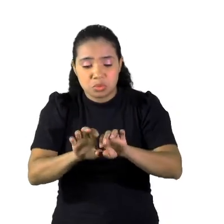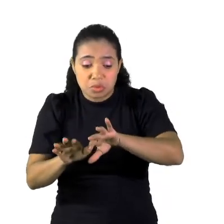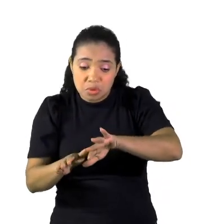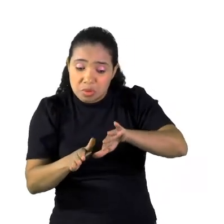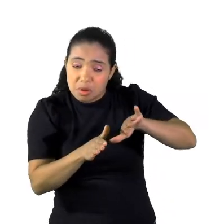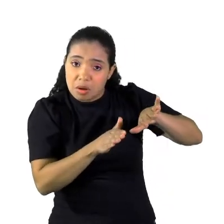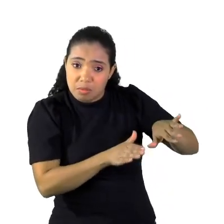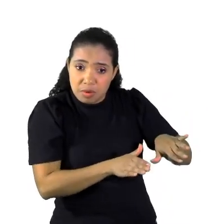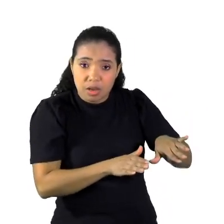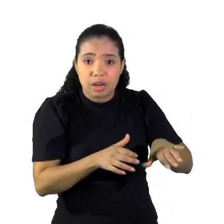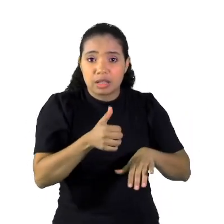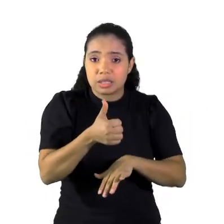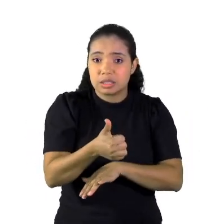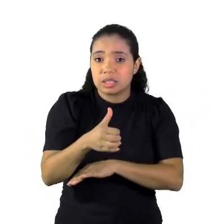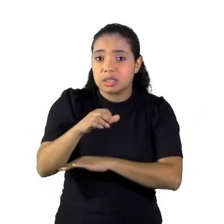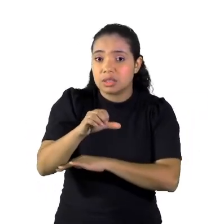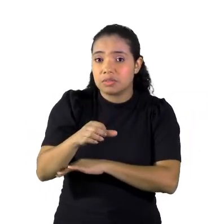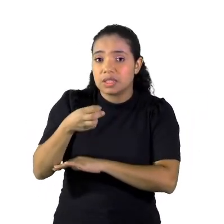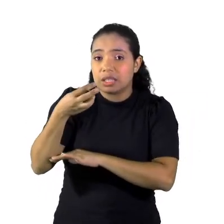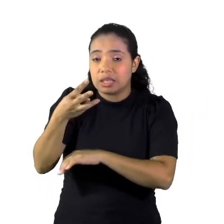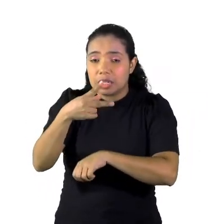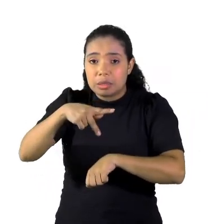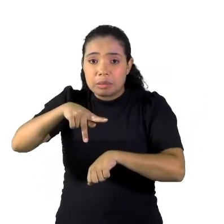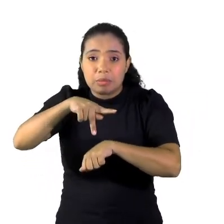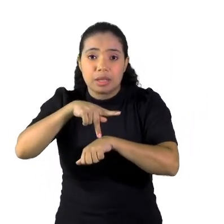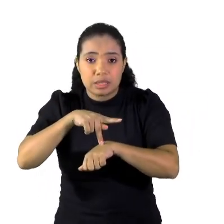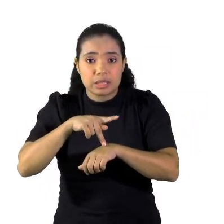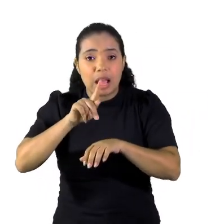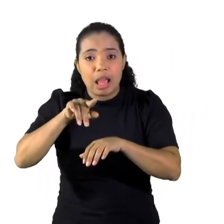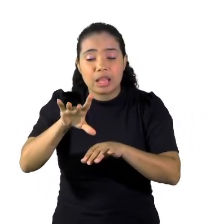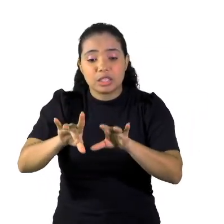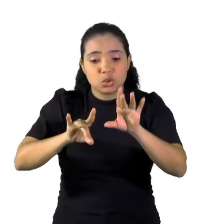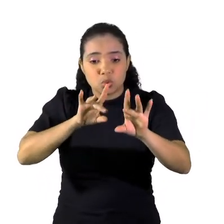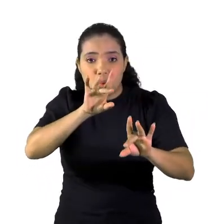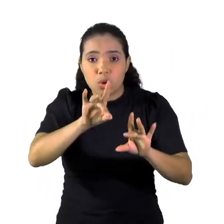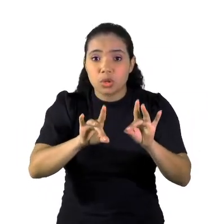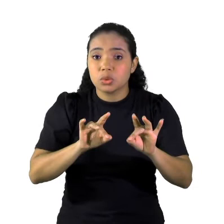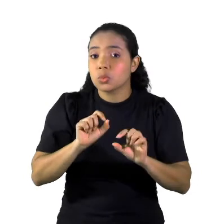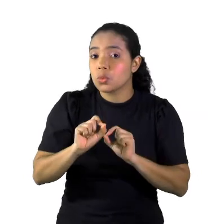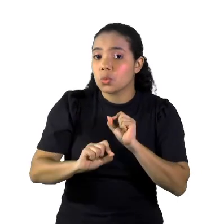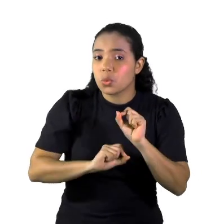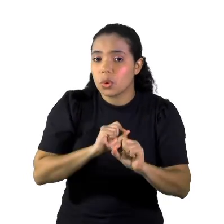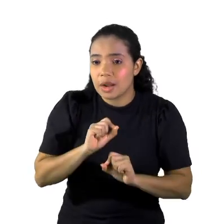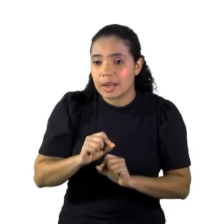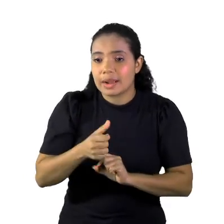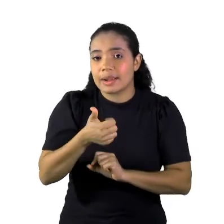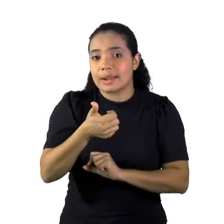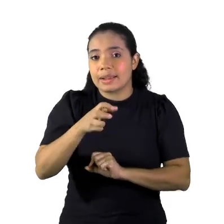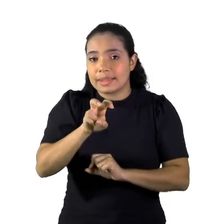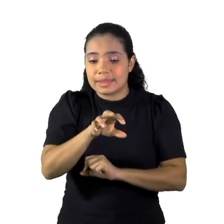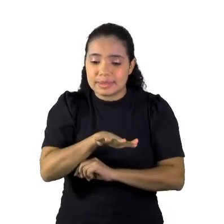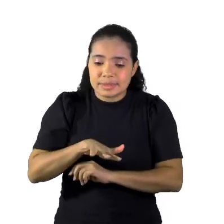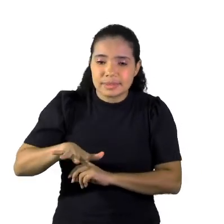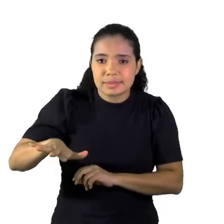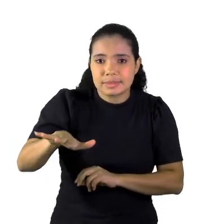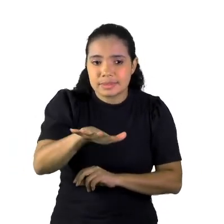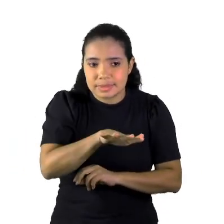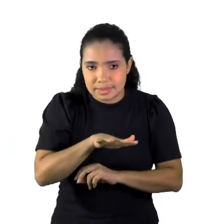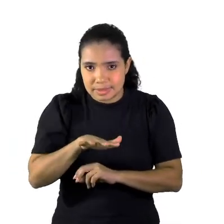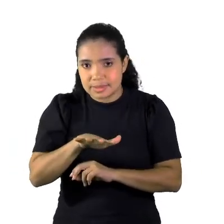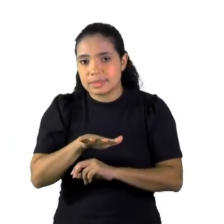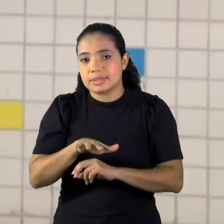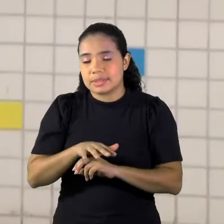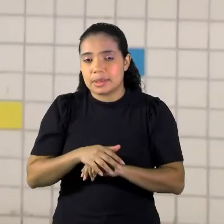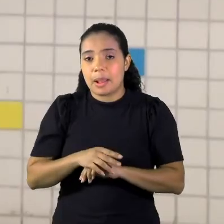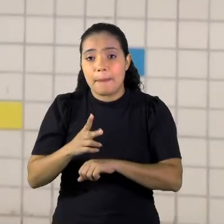Daqueles 193 países, são escolhidos apenas 15 territórios.